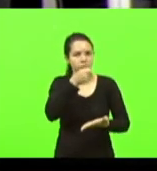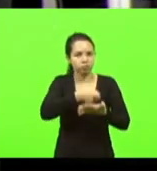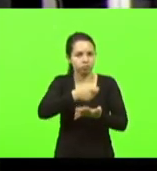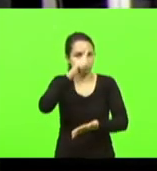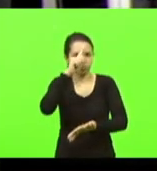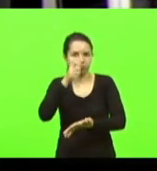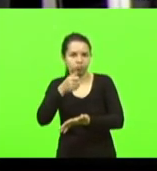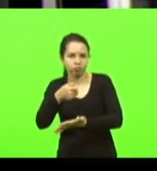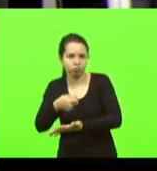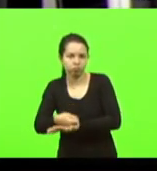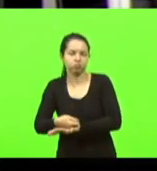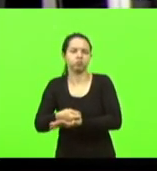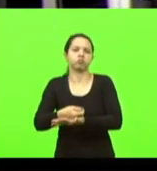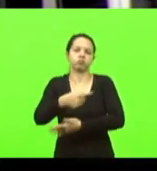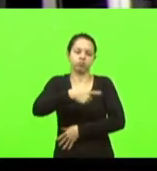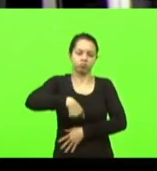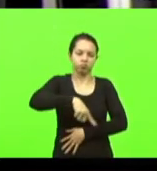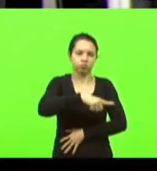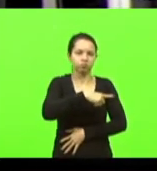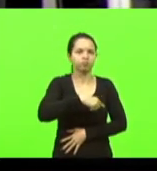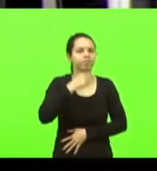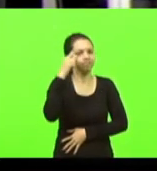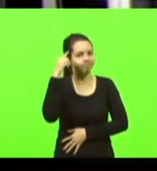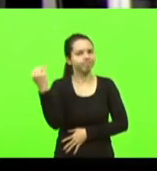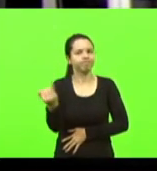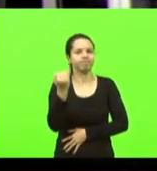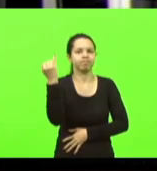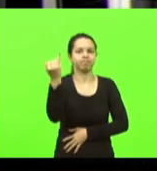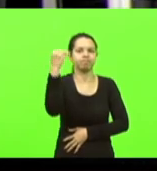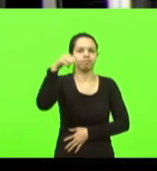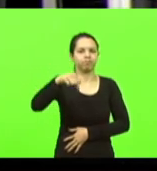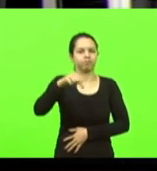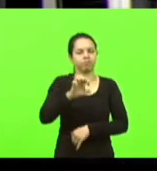nós achamos importantes para Santa Catarina